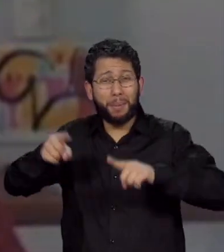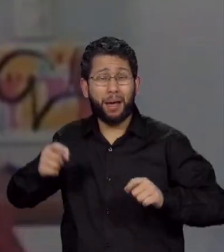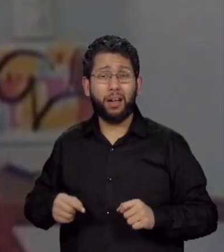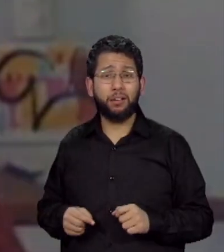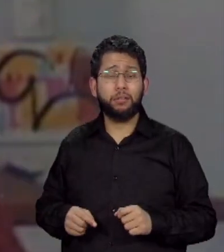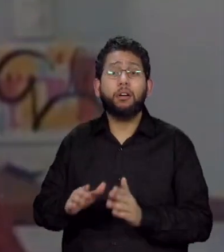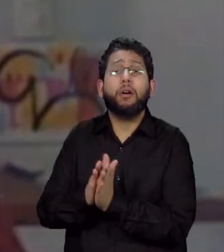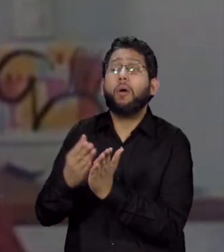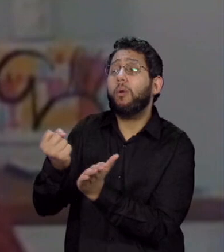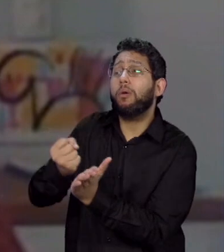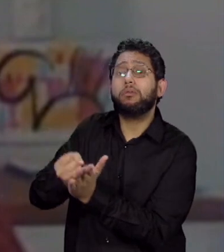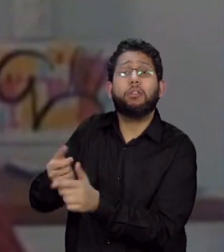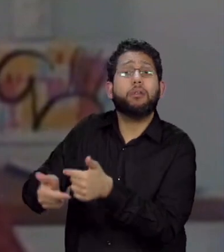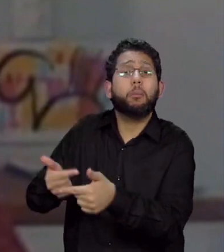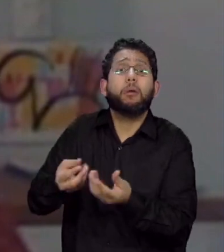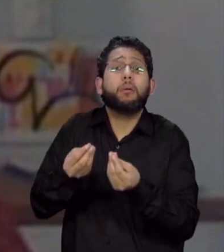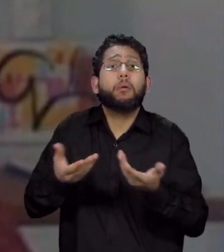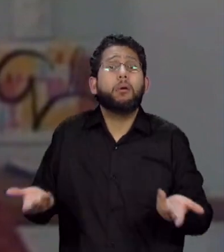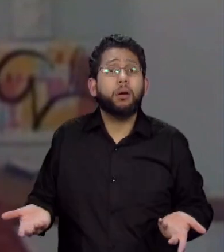trabalhistas,